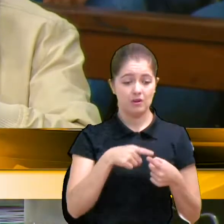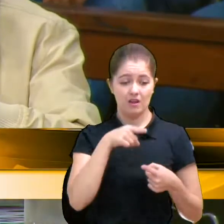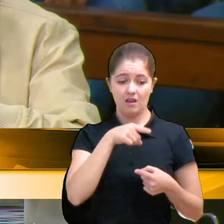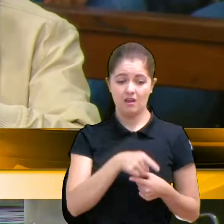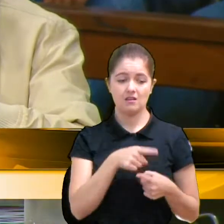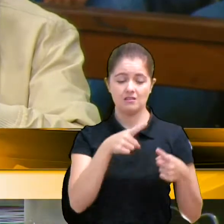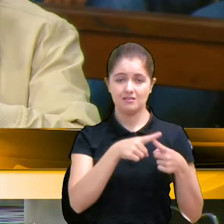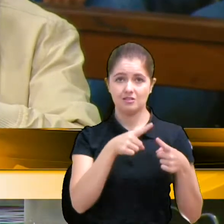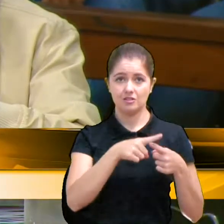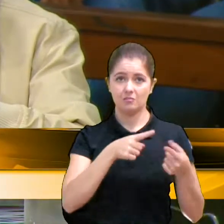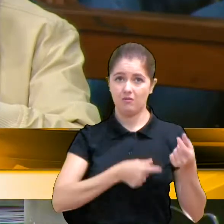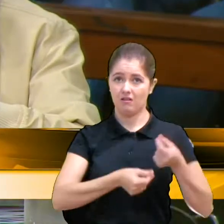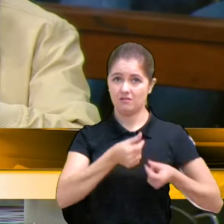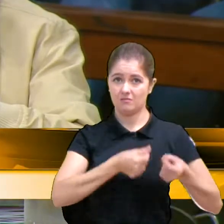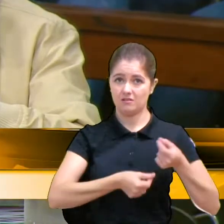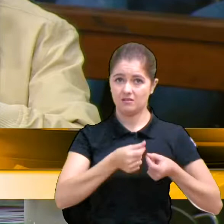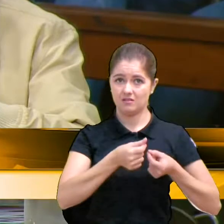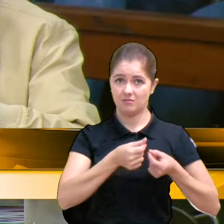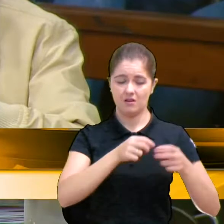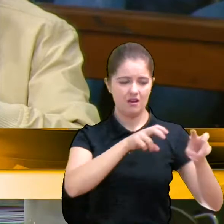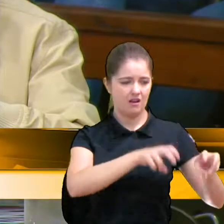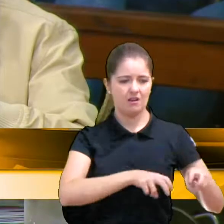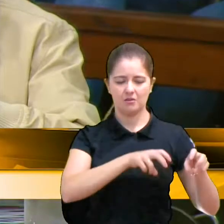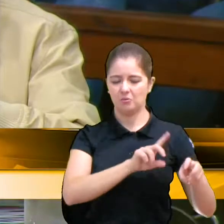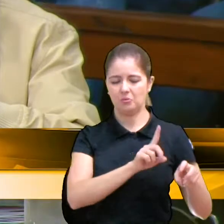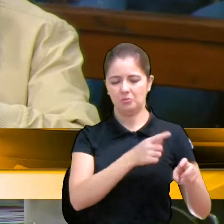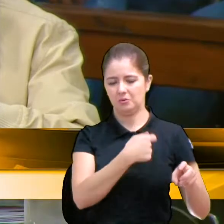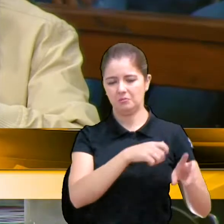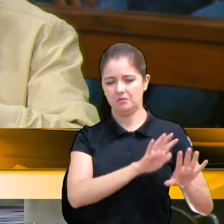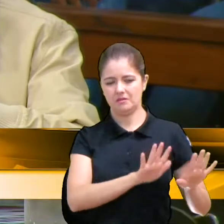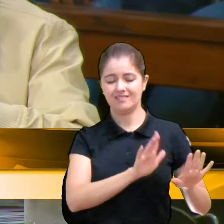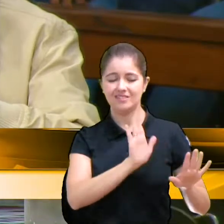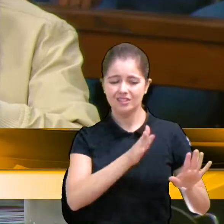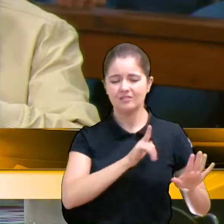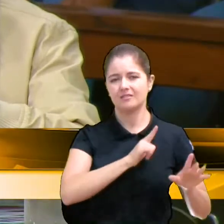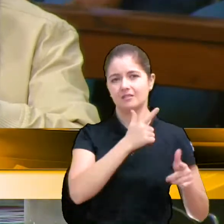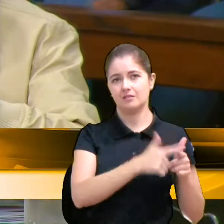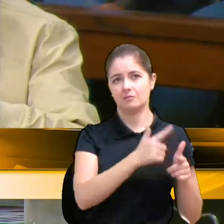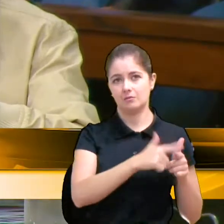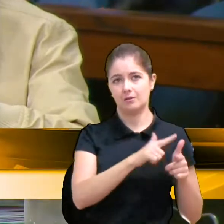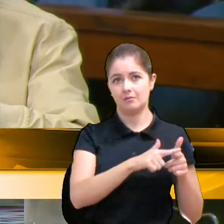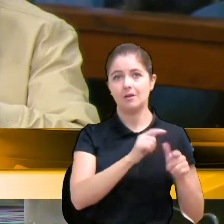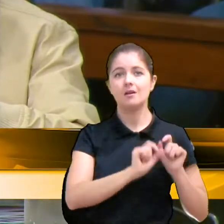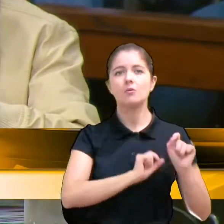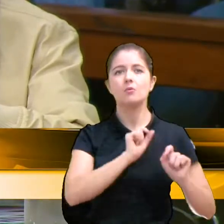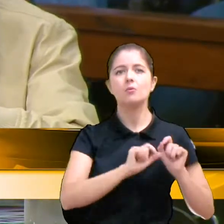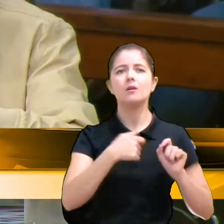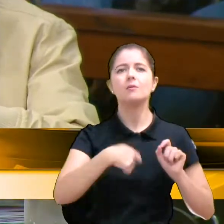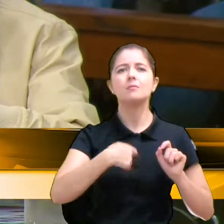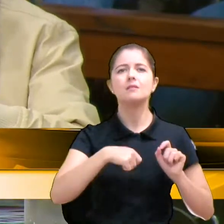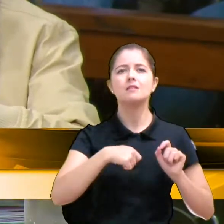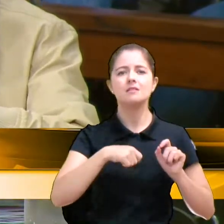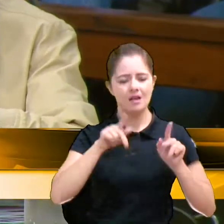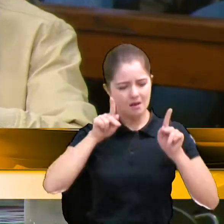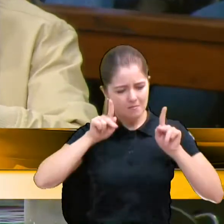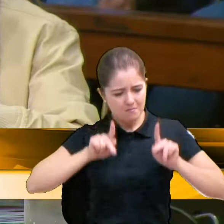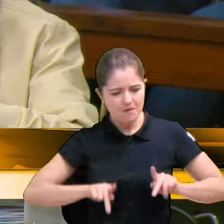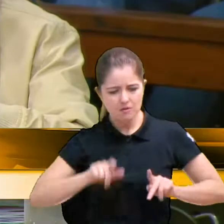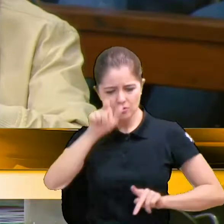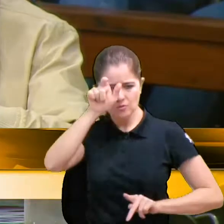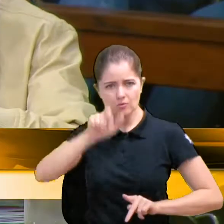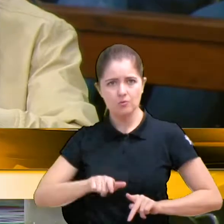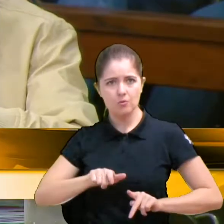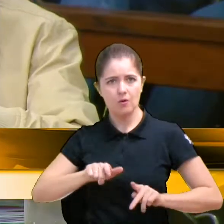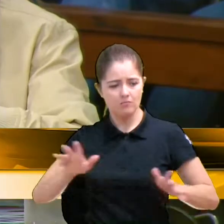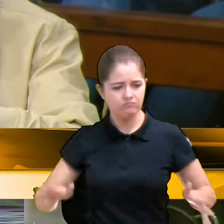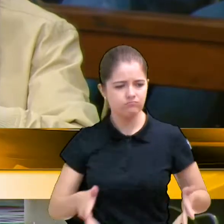administração, a agricultura não precisa. Eles já têm problema que chega. Eles precisam de alguém que estimule, que conheça o meio, que puxe à frente,